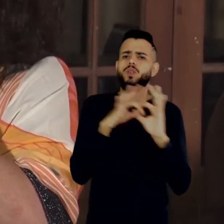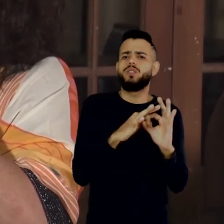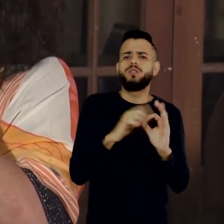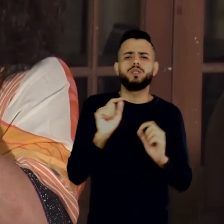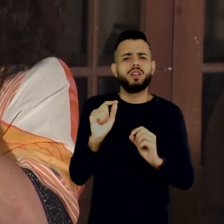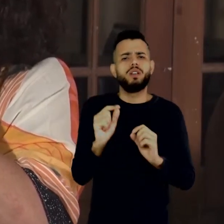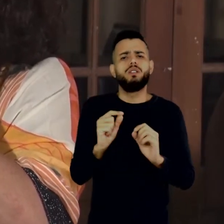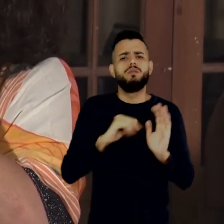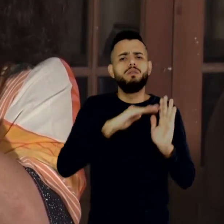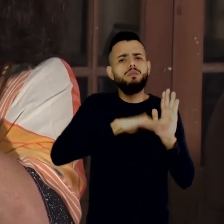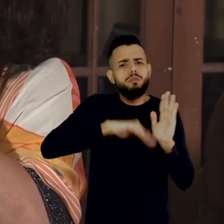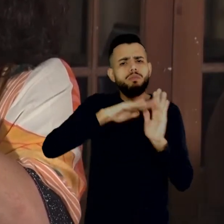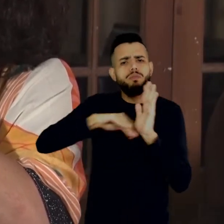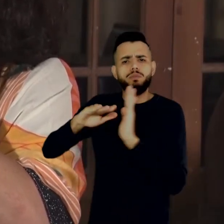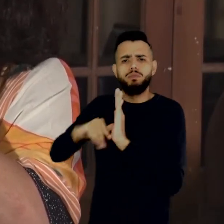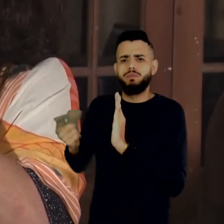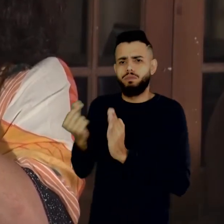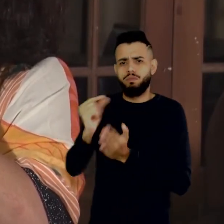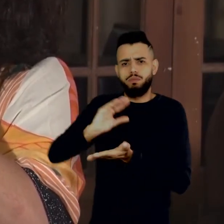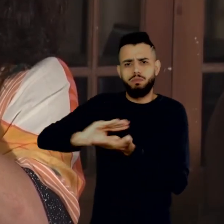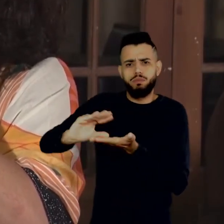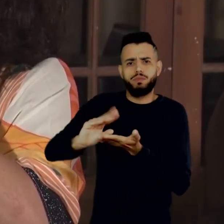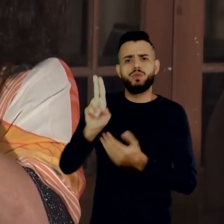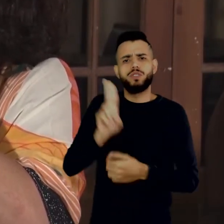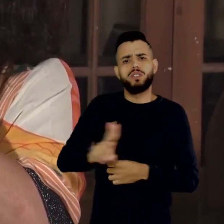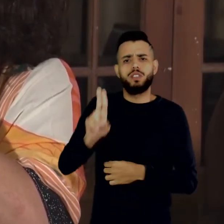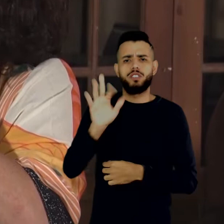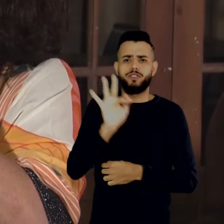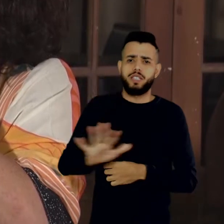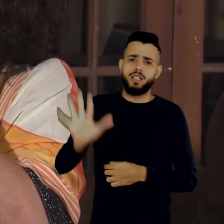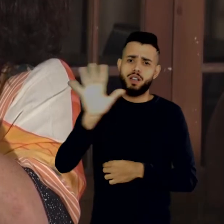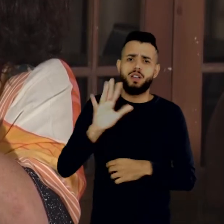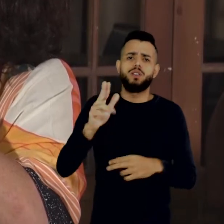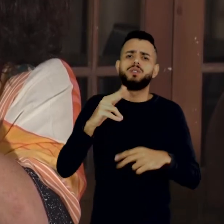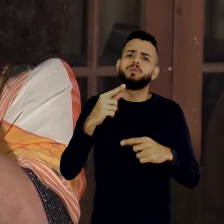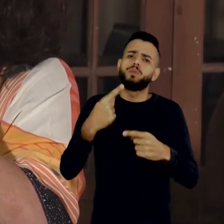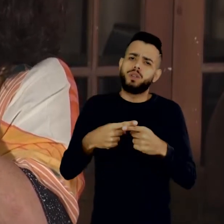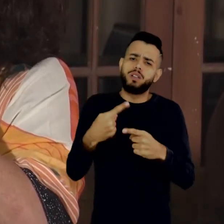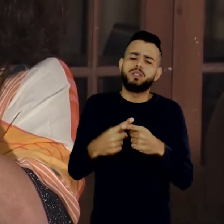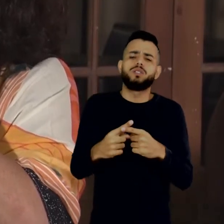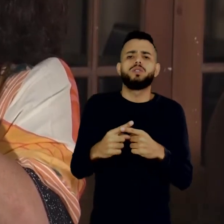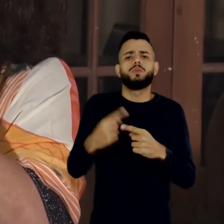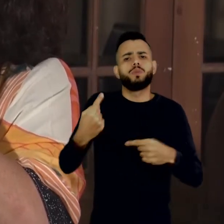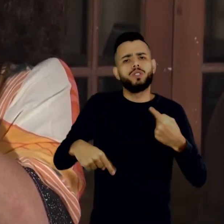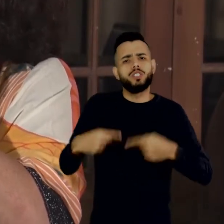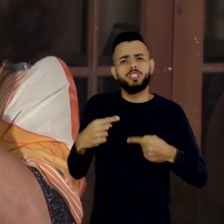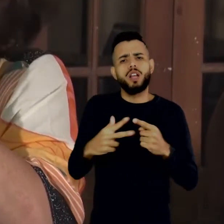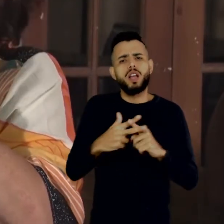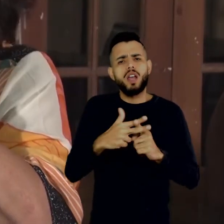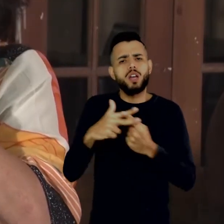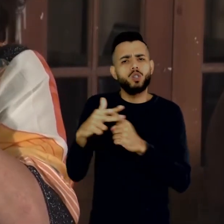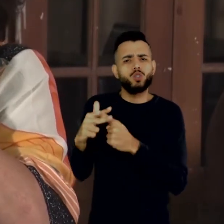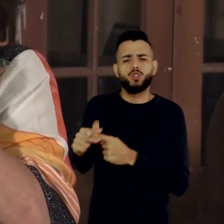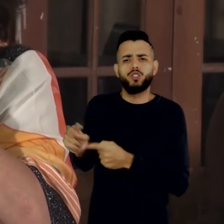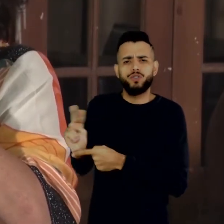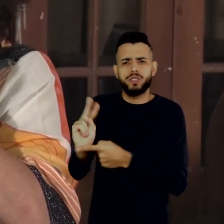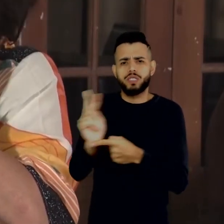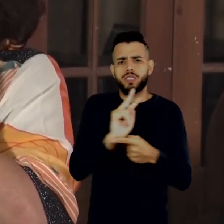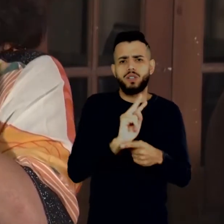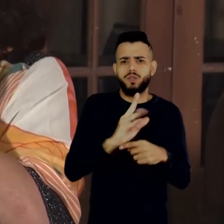cortes de recursos das universidades federais decorrentes das políticas de ajuste fiscal e da emenda